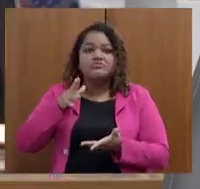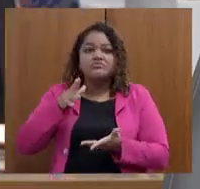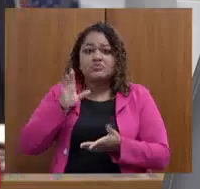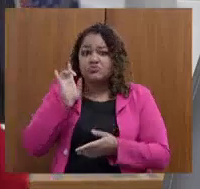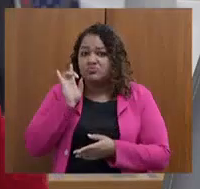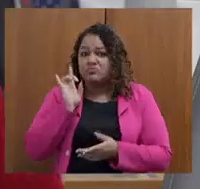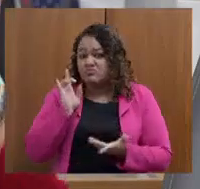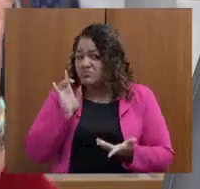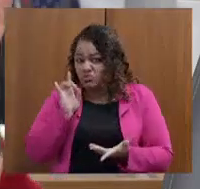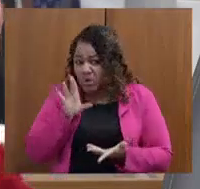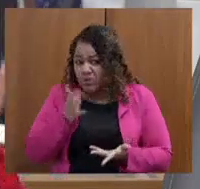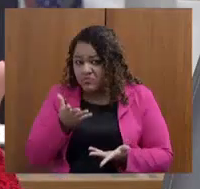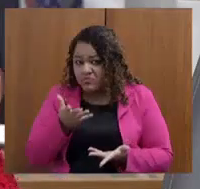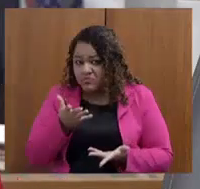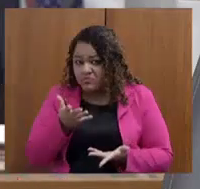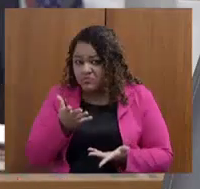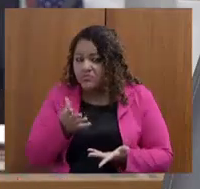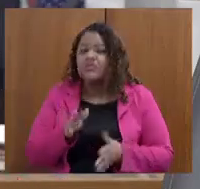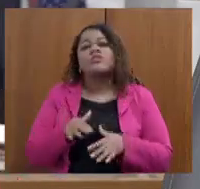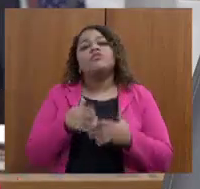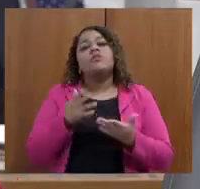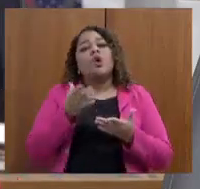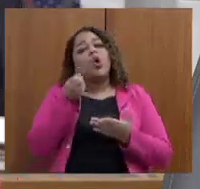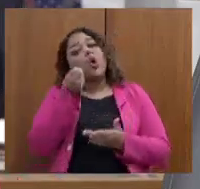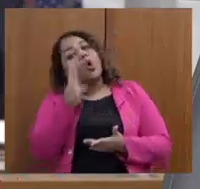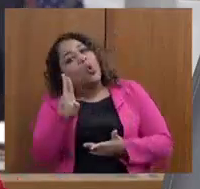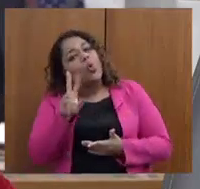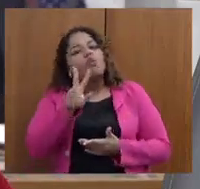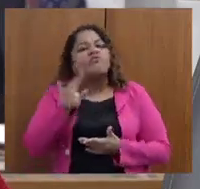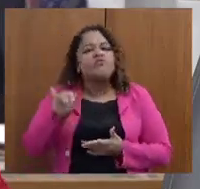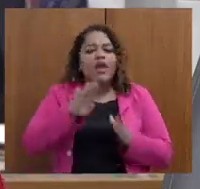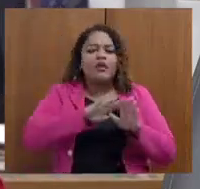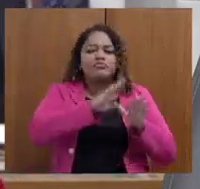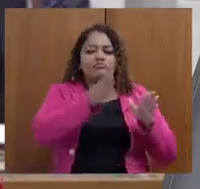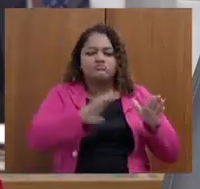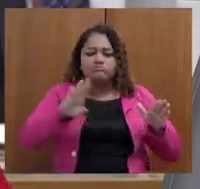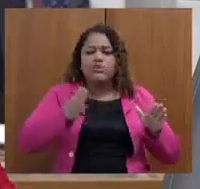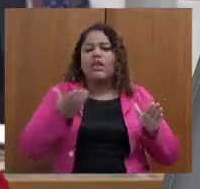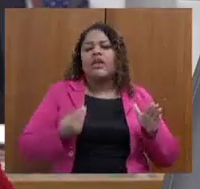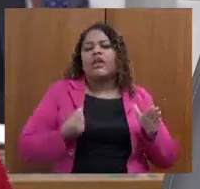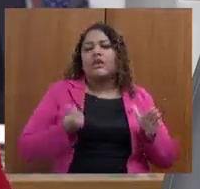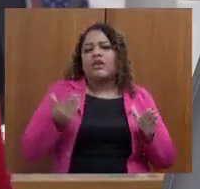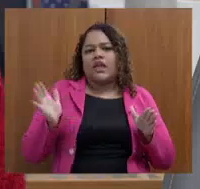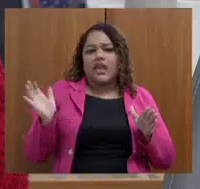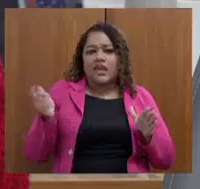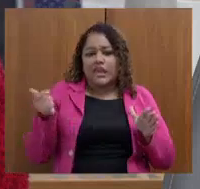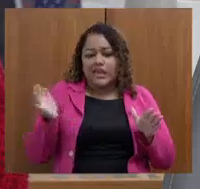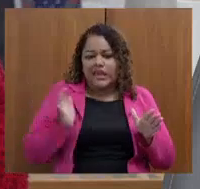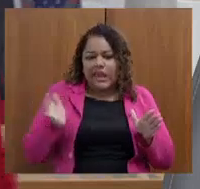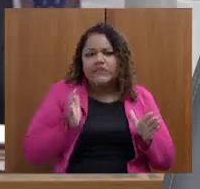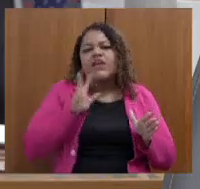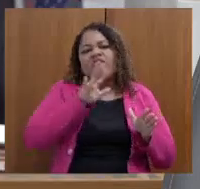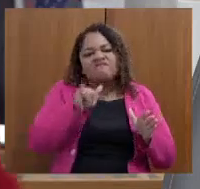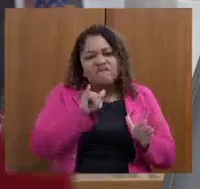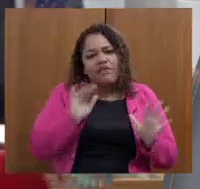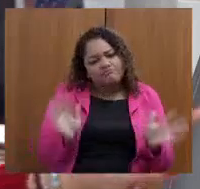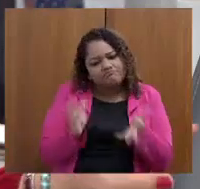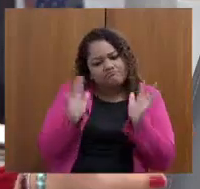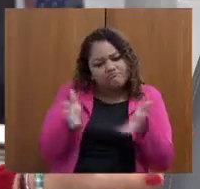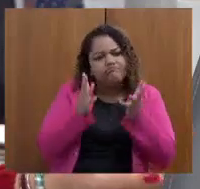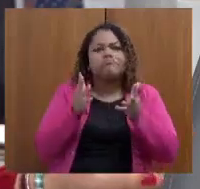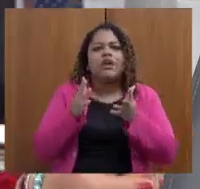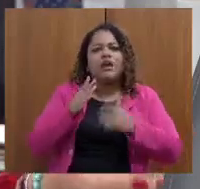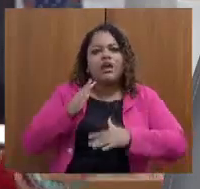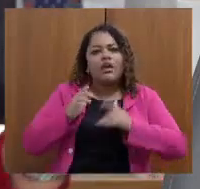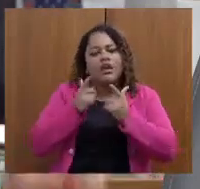vai potencializar a entrada e expansão do ensino superior para a maioria da